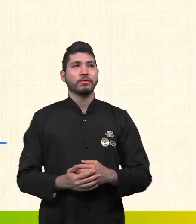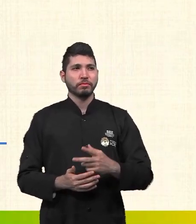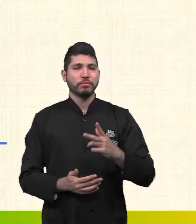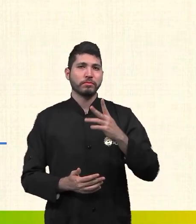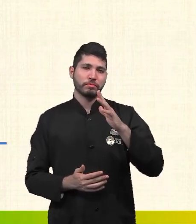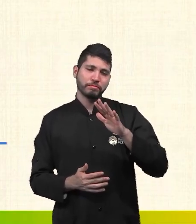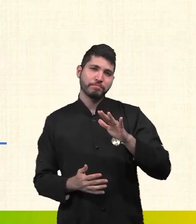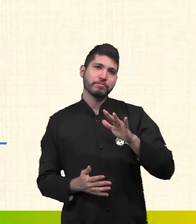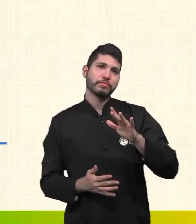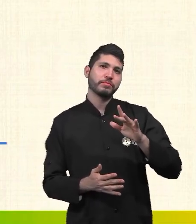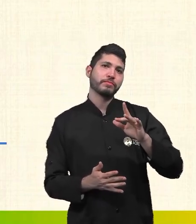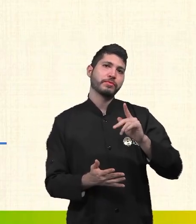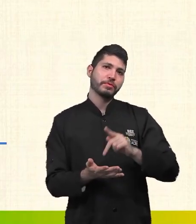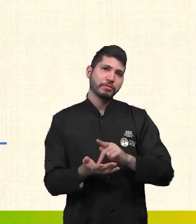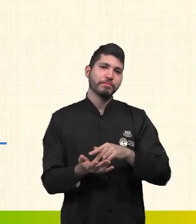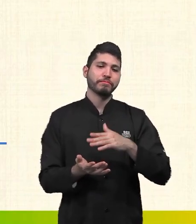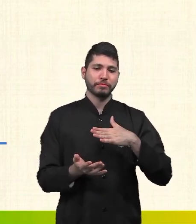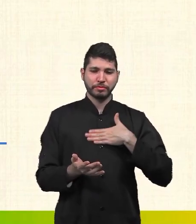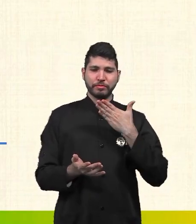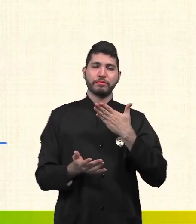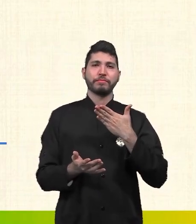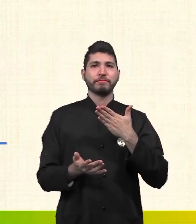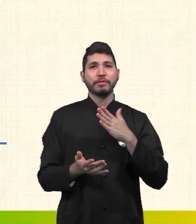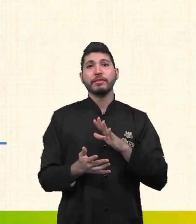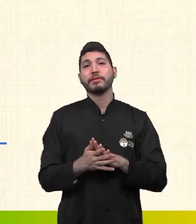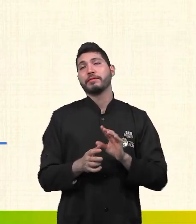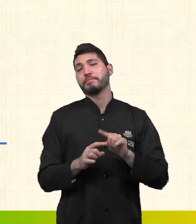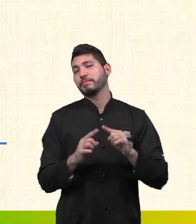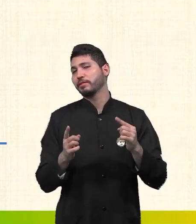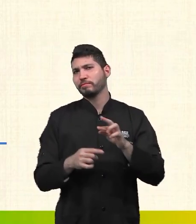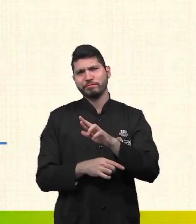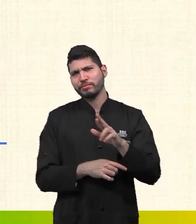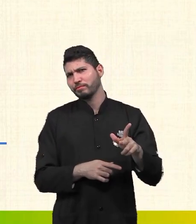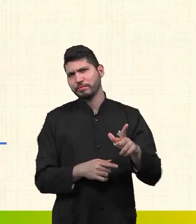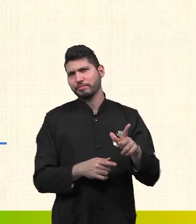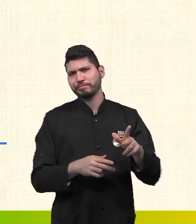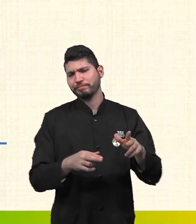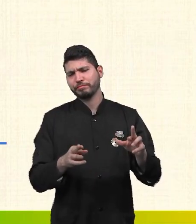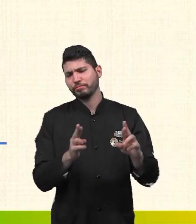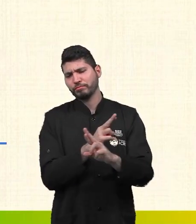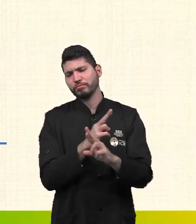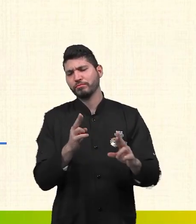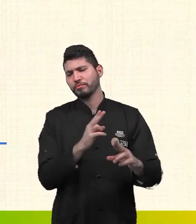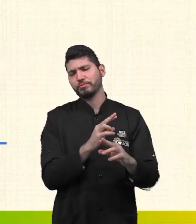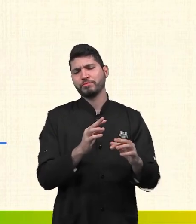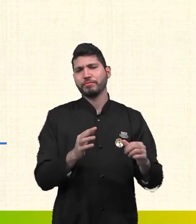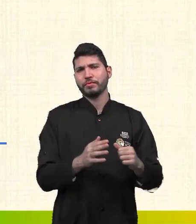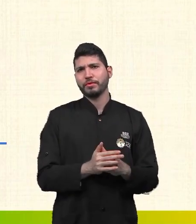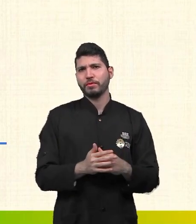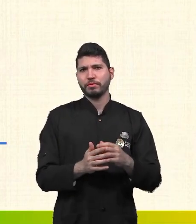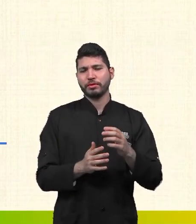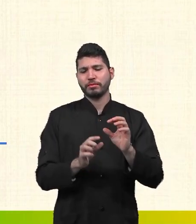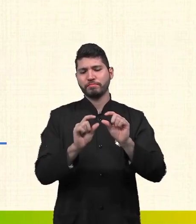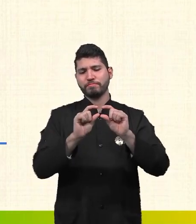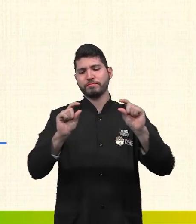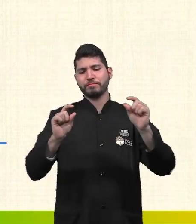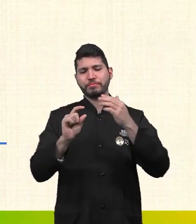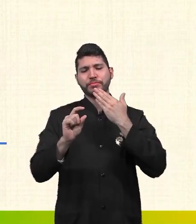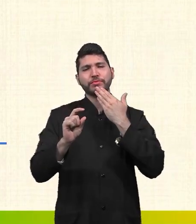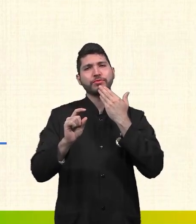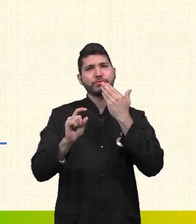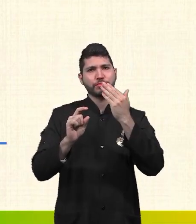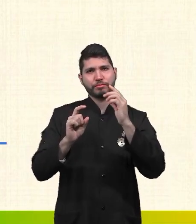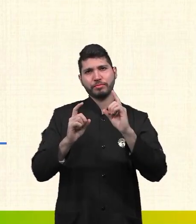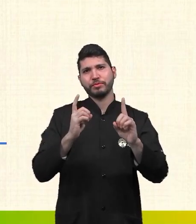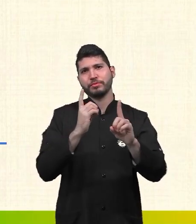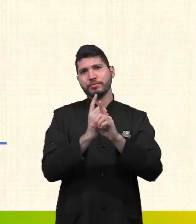essa ainda não é a nossa alternativa relacionada diretamente à questão, tudo bem? Nós temos aqui na letra E,